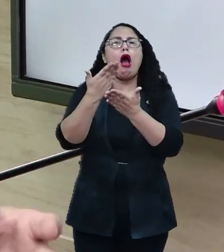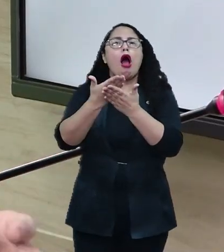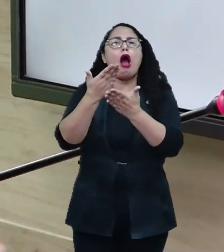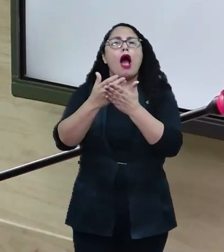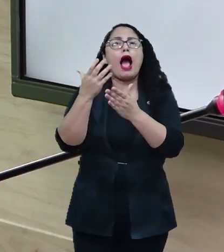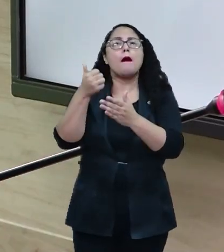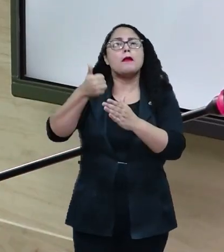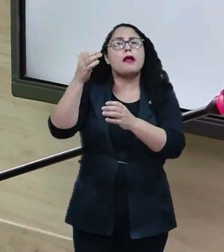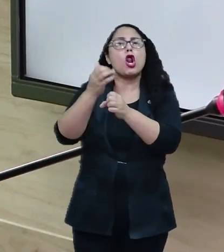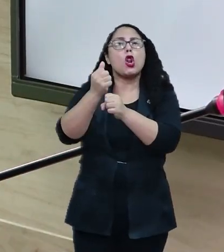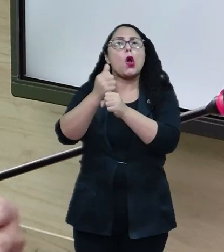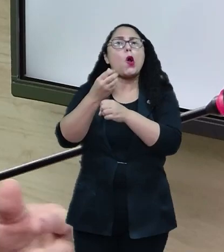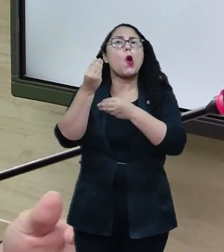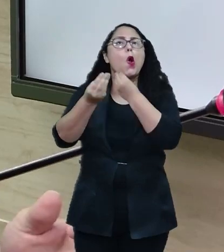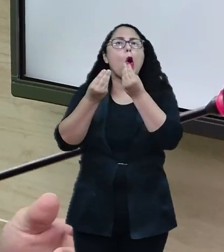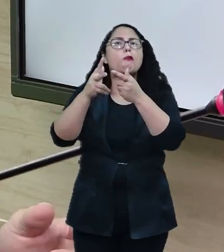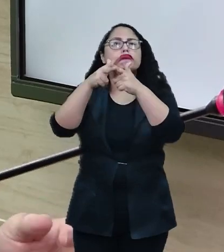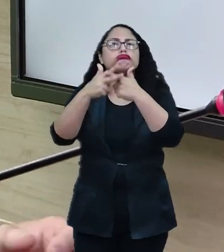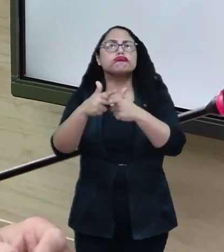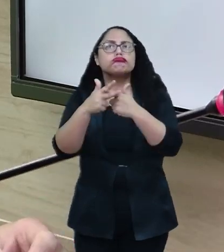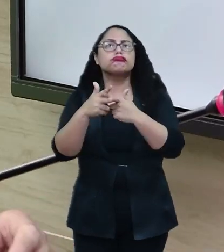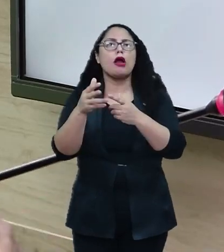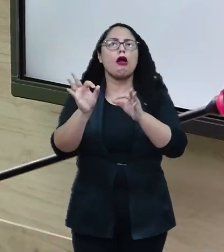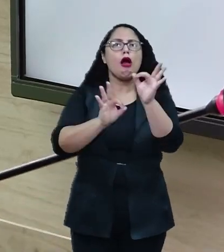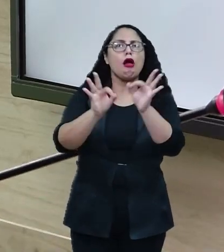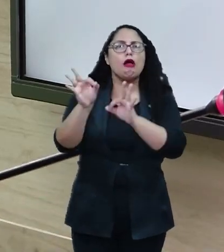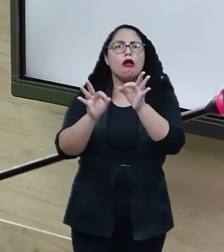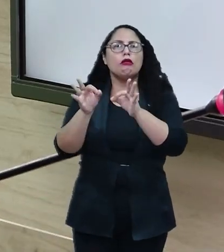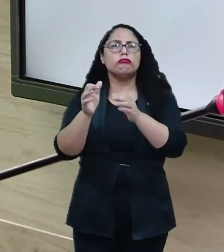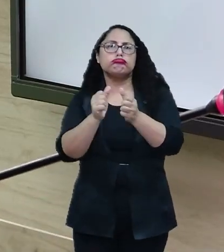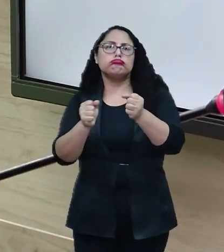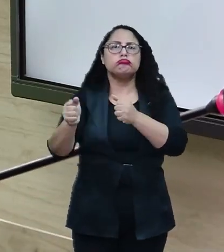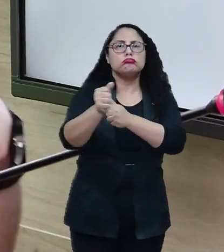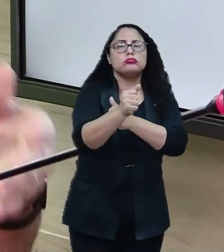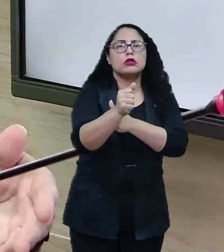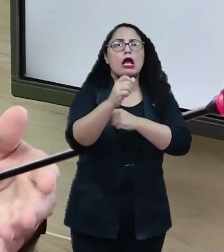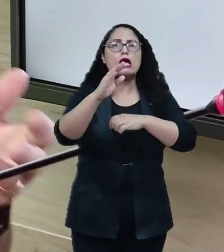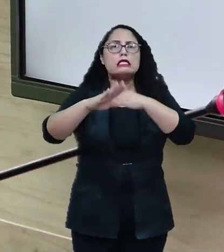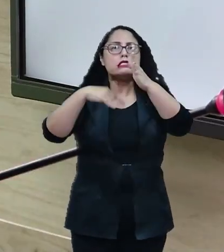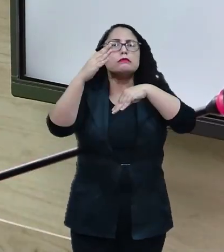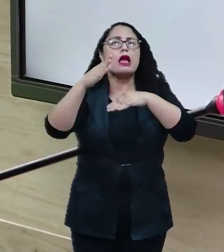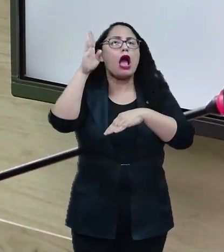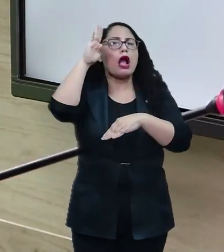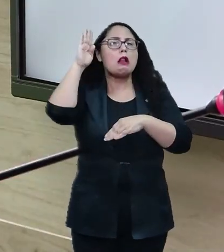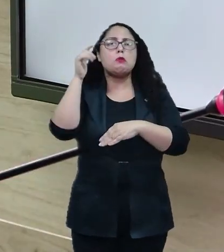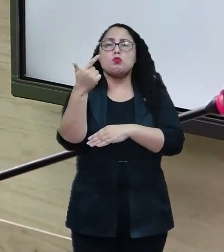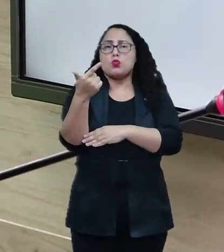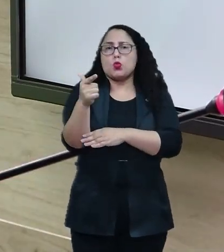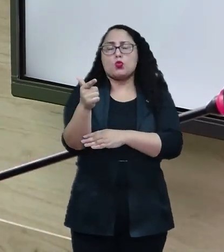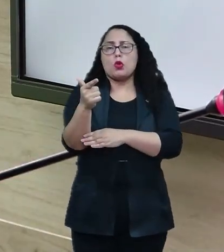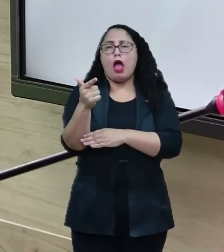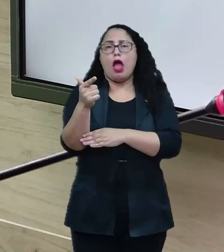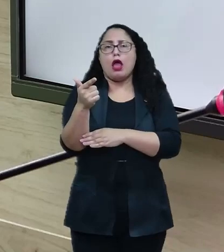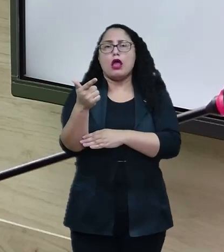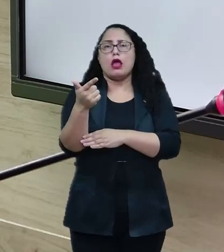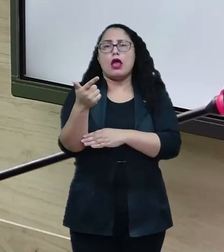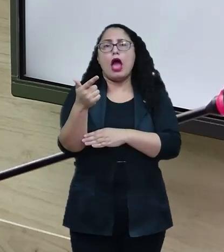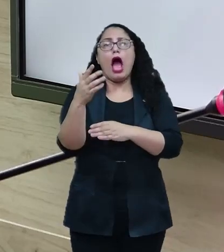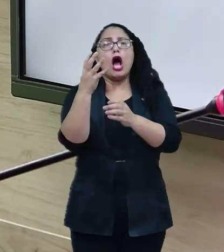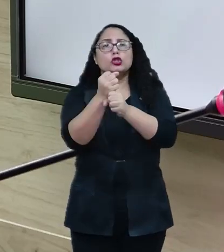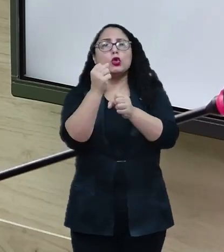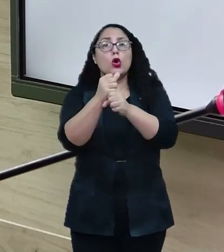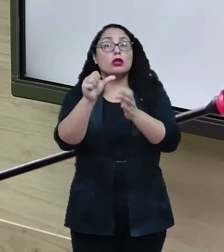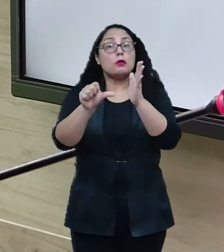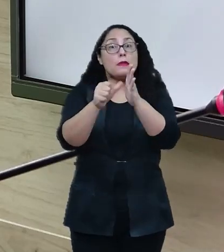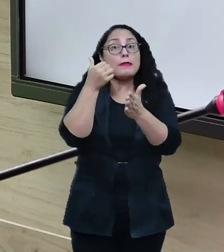primeira nota. Então, a gente não tem como quantificar, né, o desempenho acadêmico dele se ele não tem ainda as notas